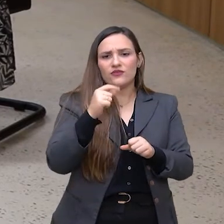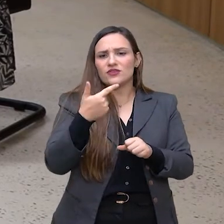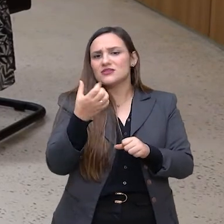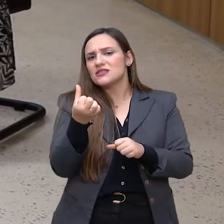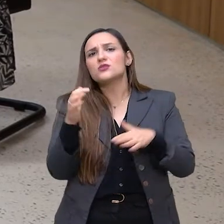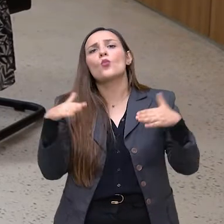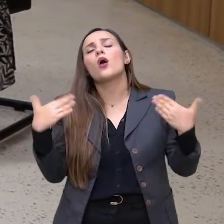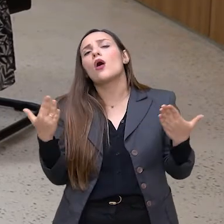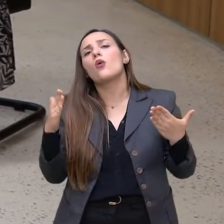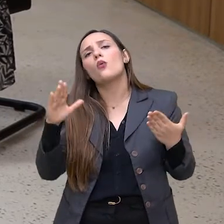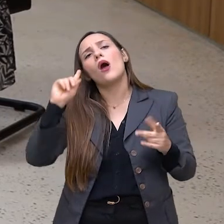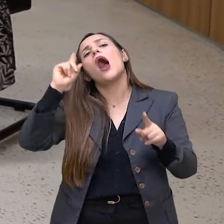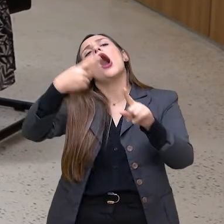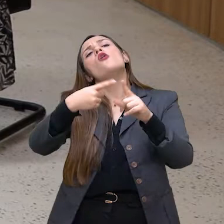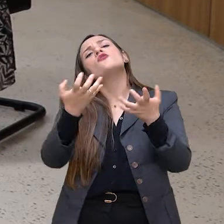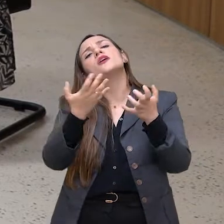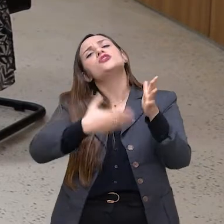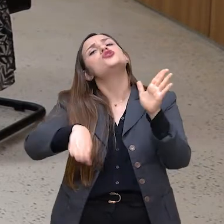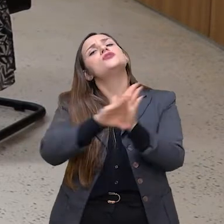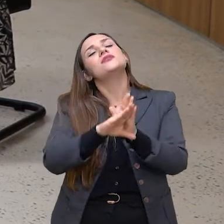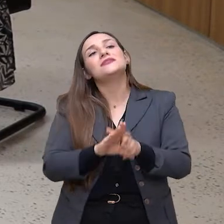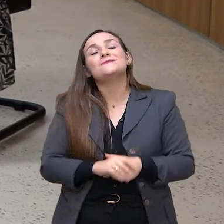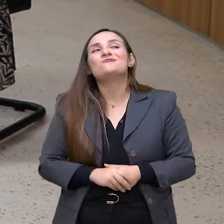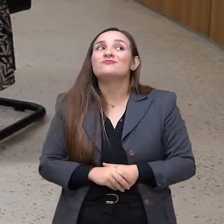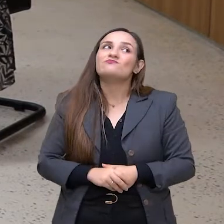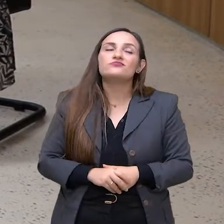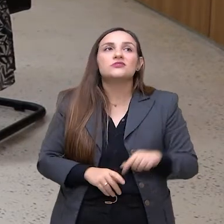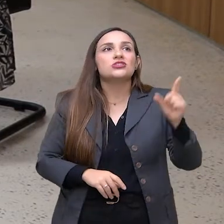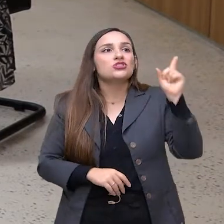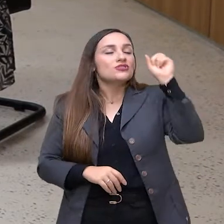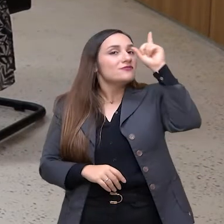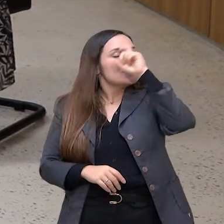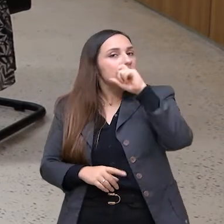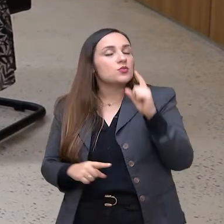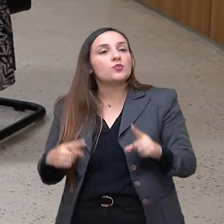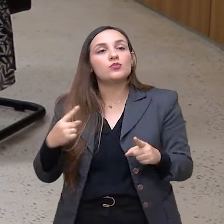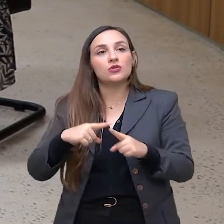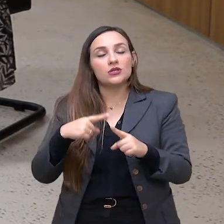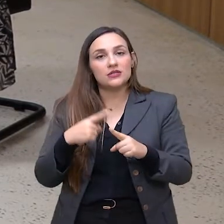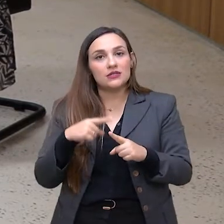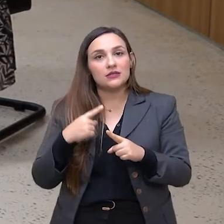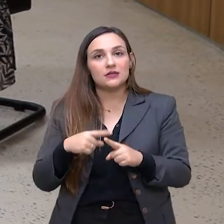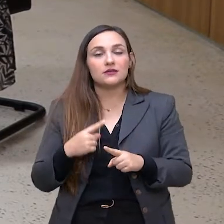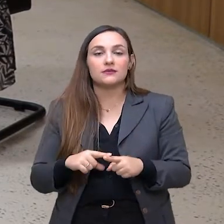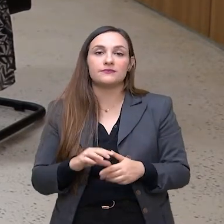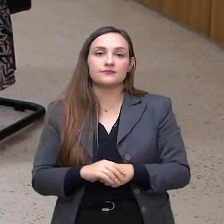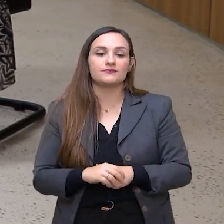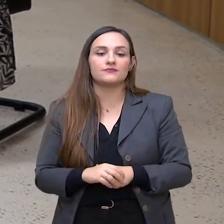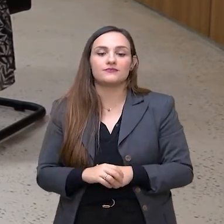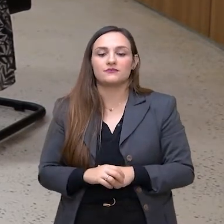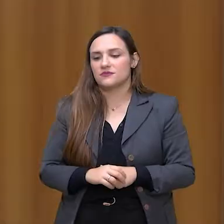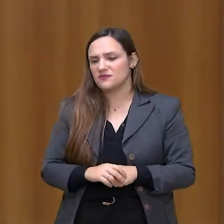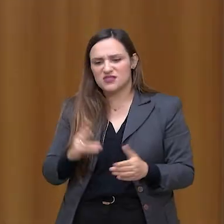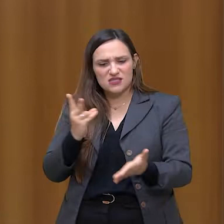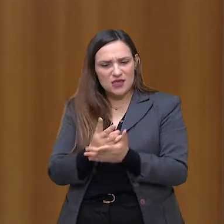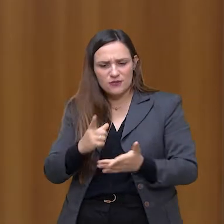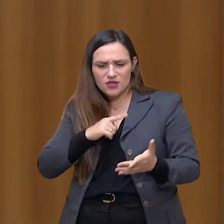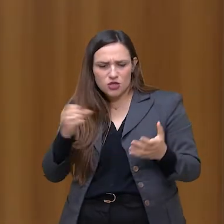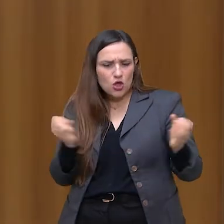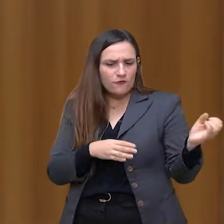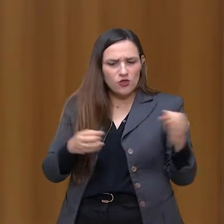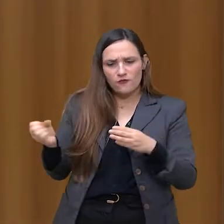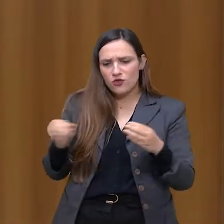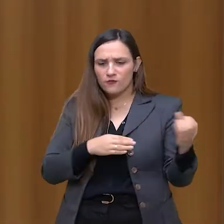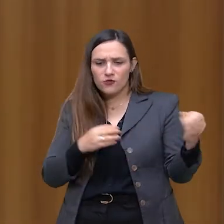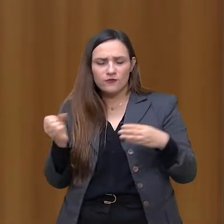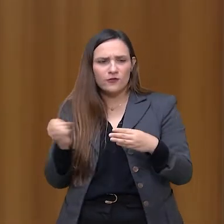2026, né? Então, é difícil a gente pensar num patamar, porque nessa questão as inovações são constantes. Então, quando